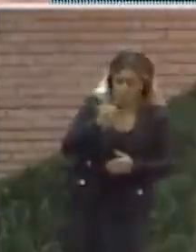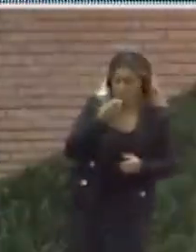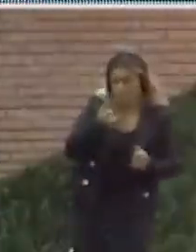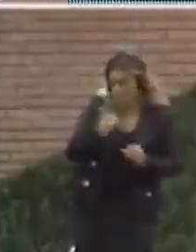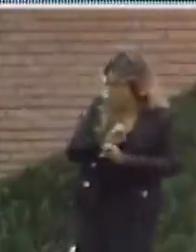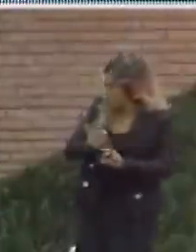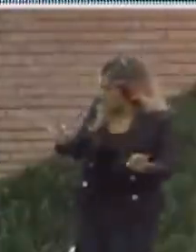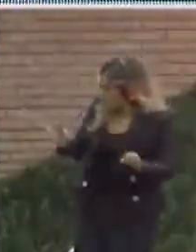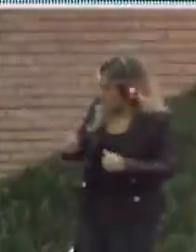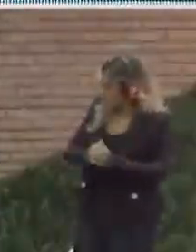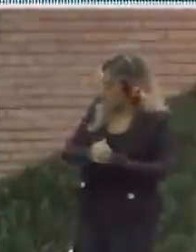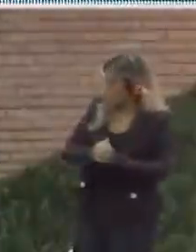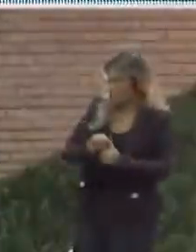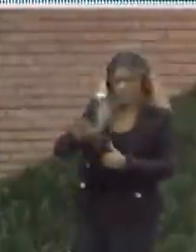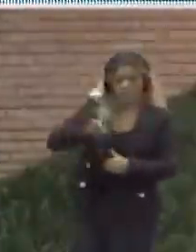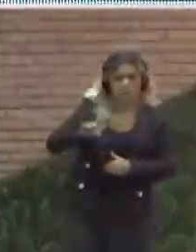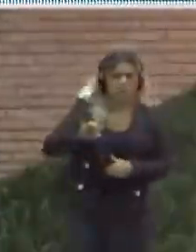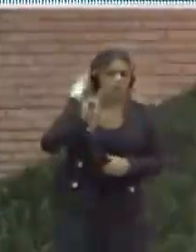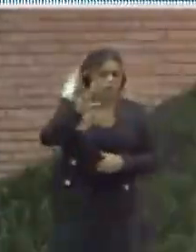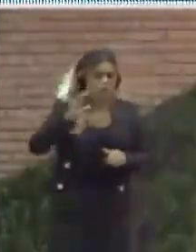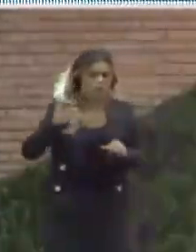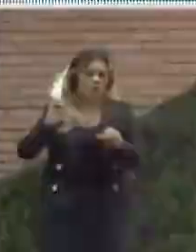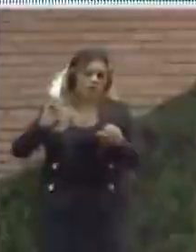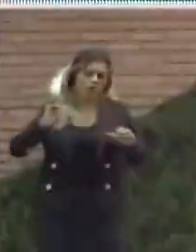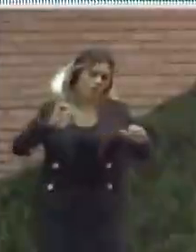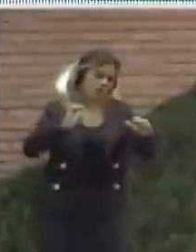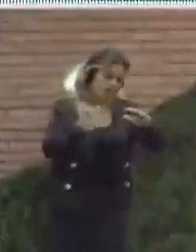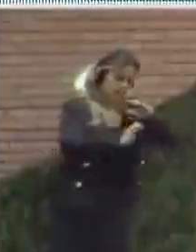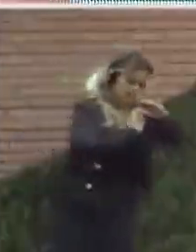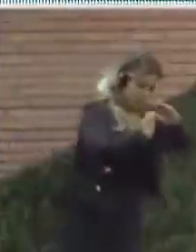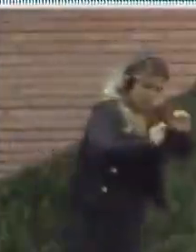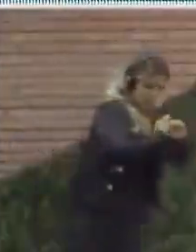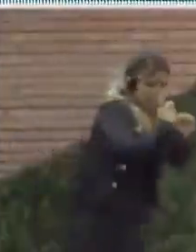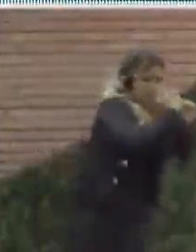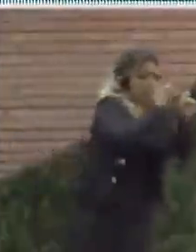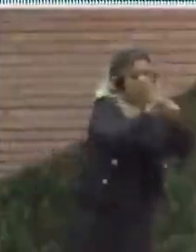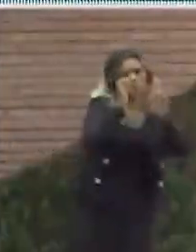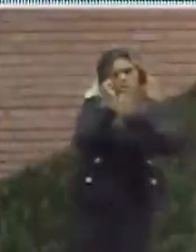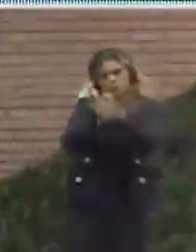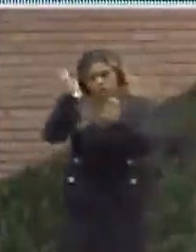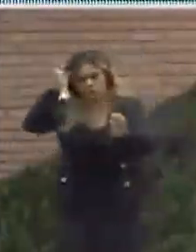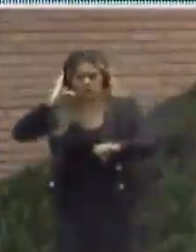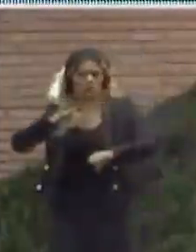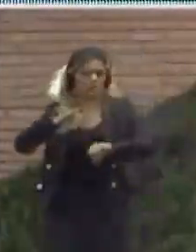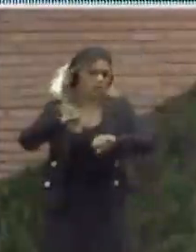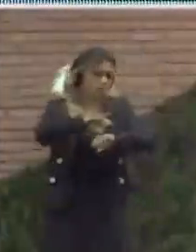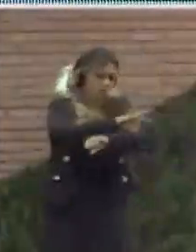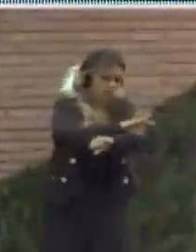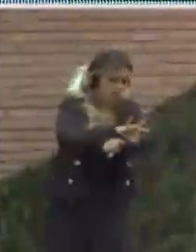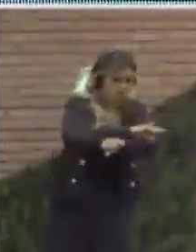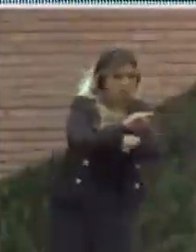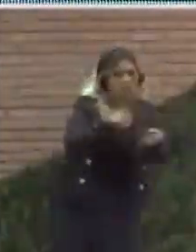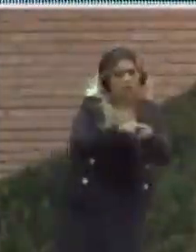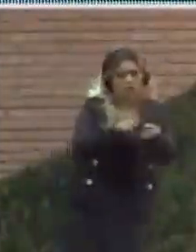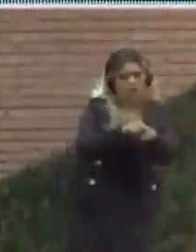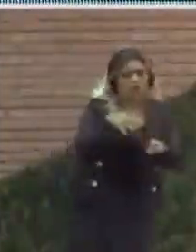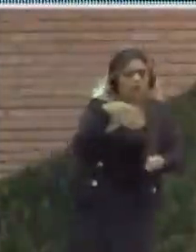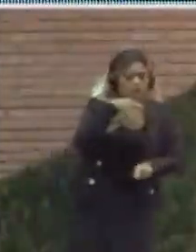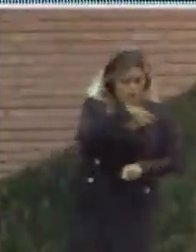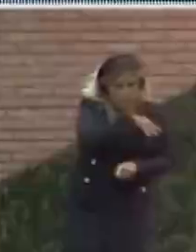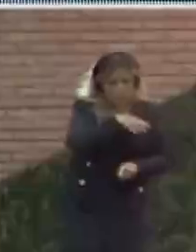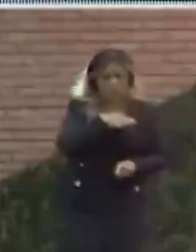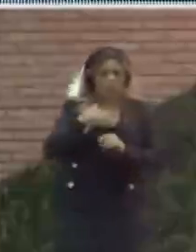bom, não só para as construtoras, mas para os engenheiros e arquitetos. E, claro, isso trouxe também